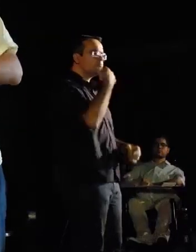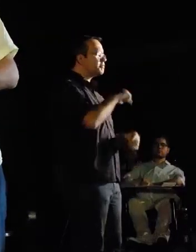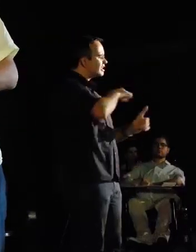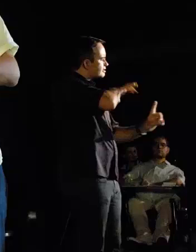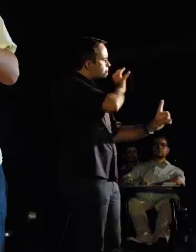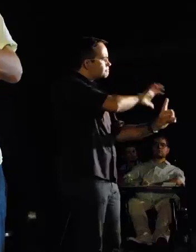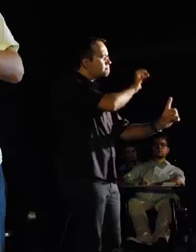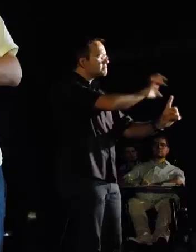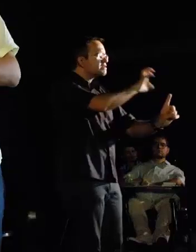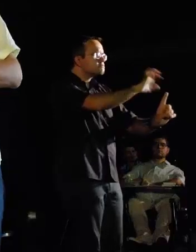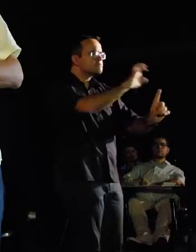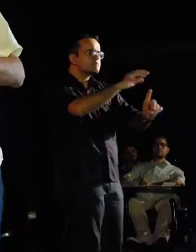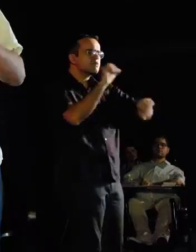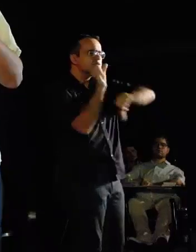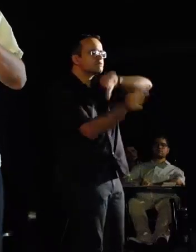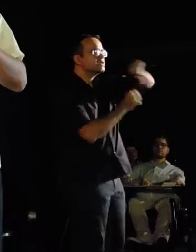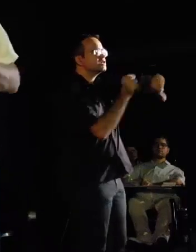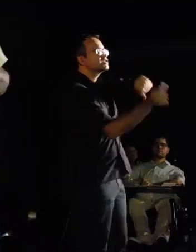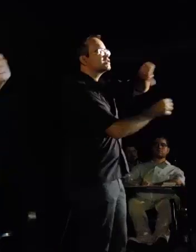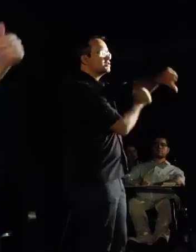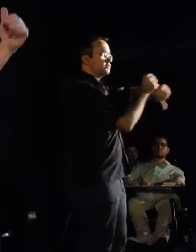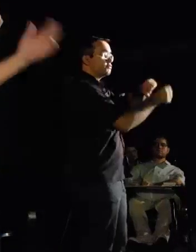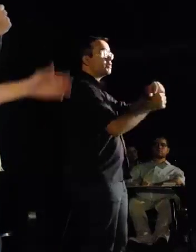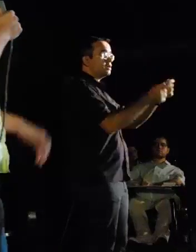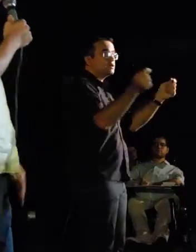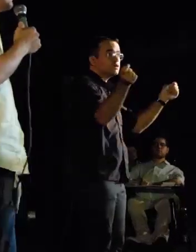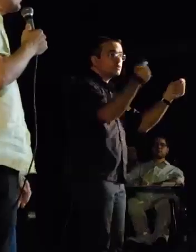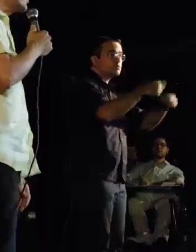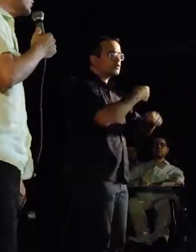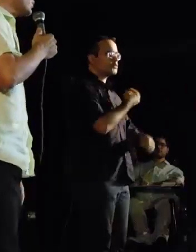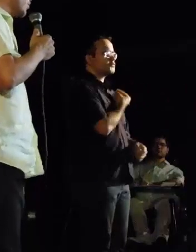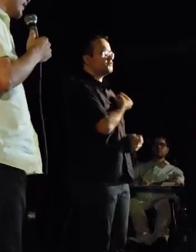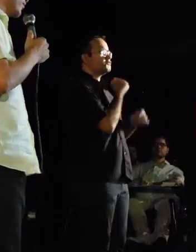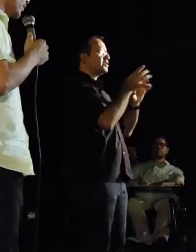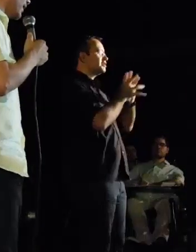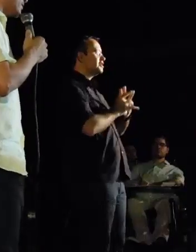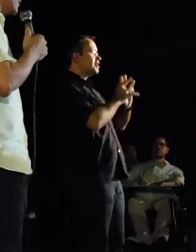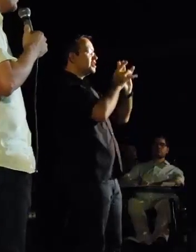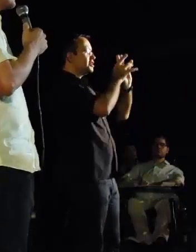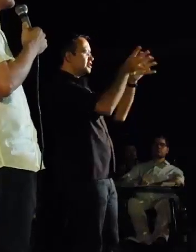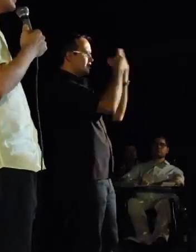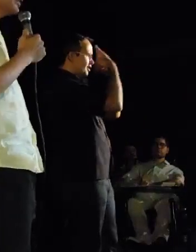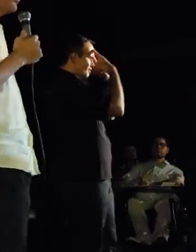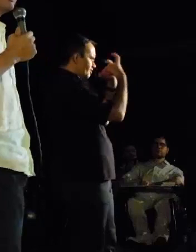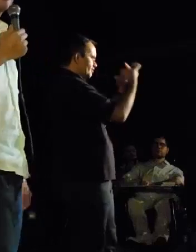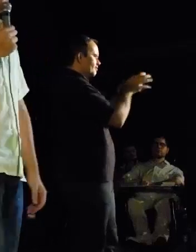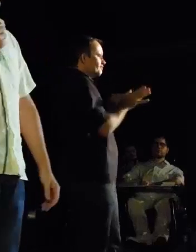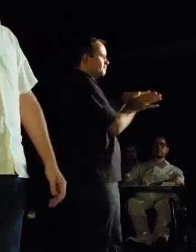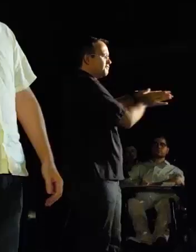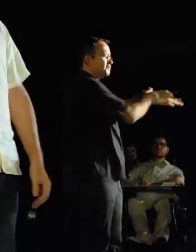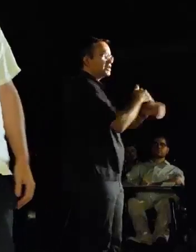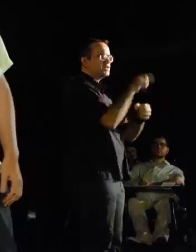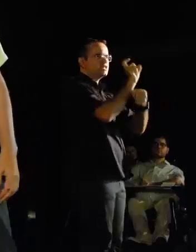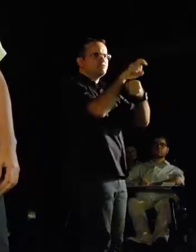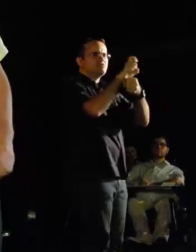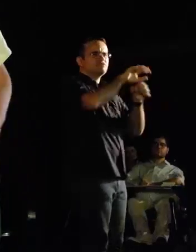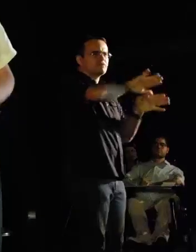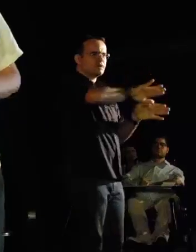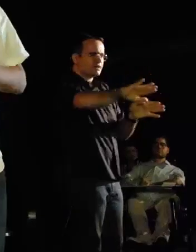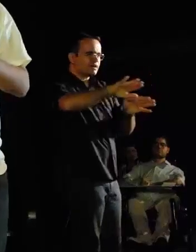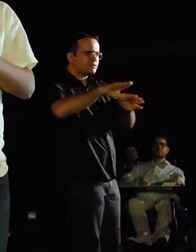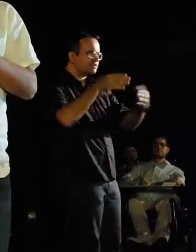uma pulsação transformadora que nos permita uma vida livre de toda e qualquer violência, de fascismos e